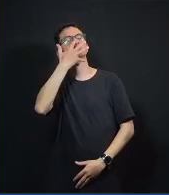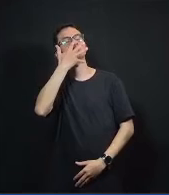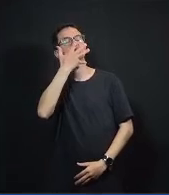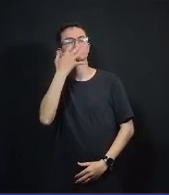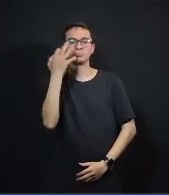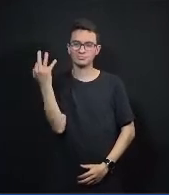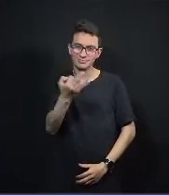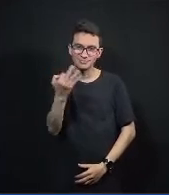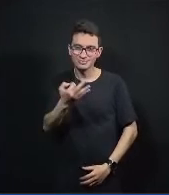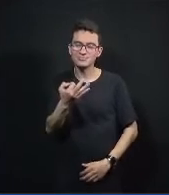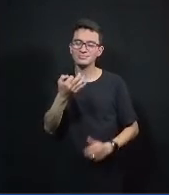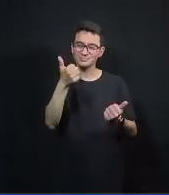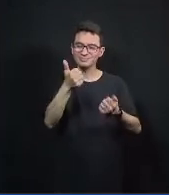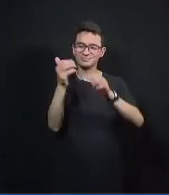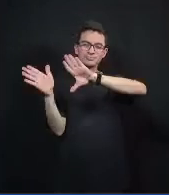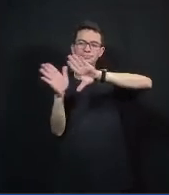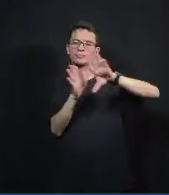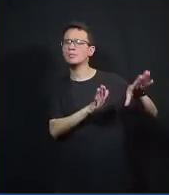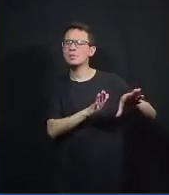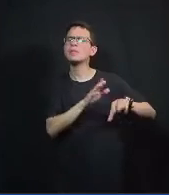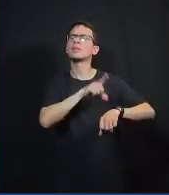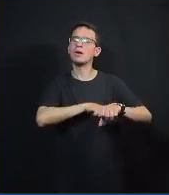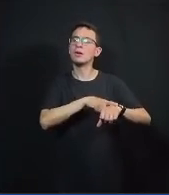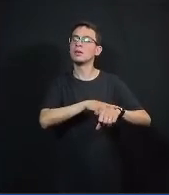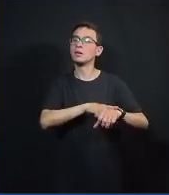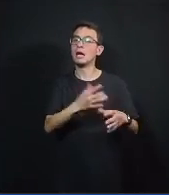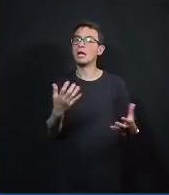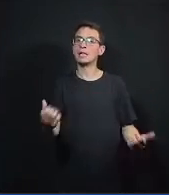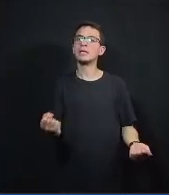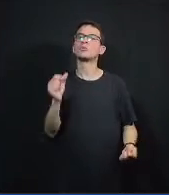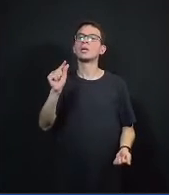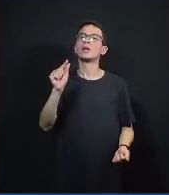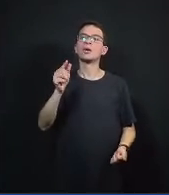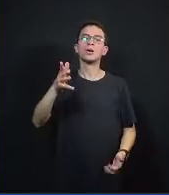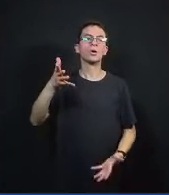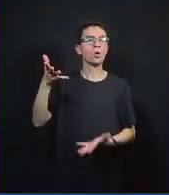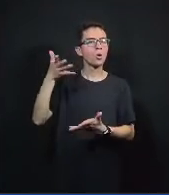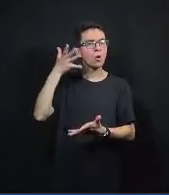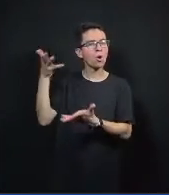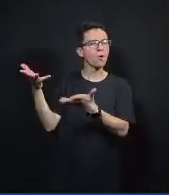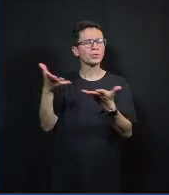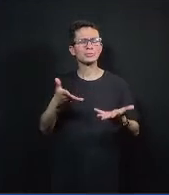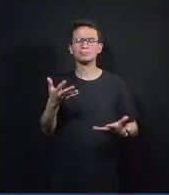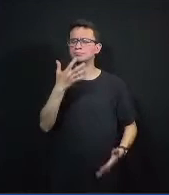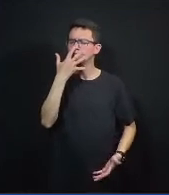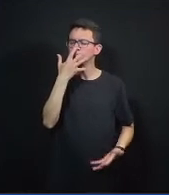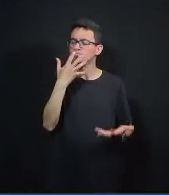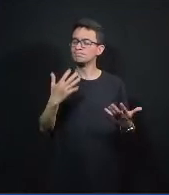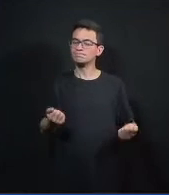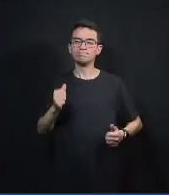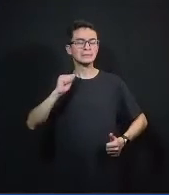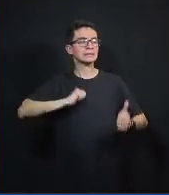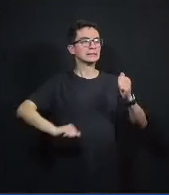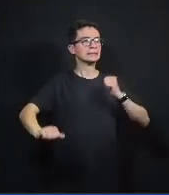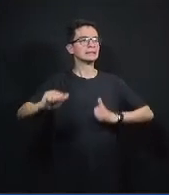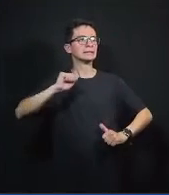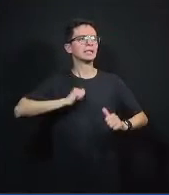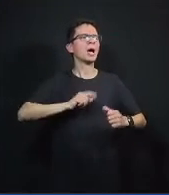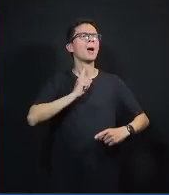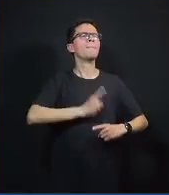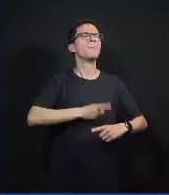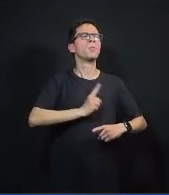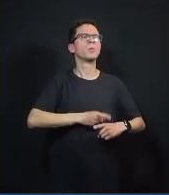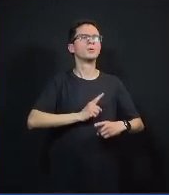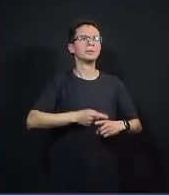em que eu recebi o convite para discorrer sobre o tema logística de uma eleição, eu admito que fiquei bastante apreensiva. Na